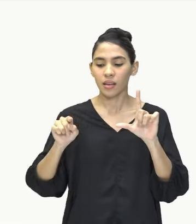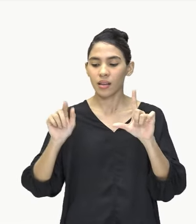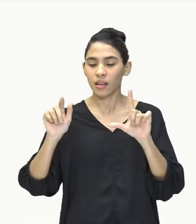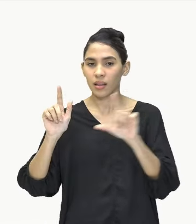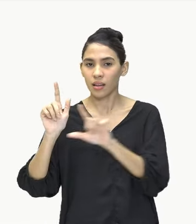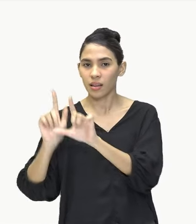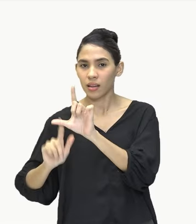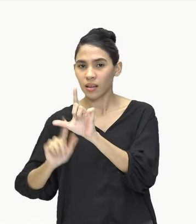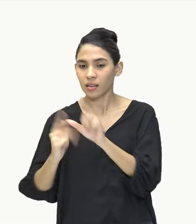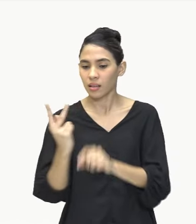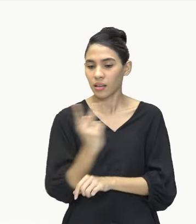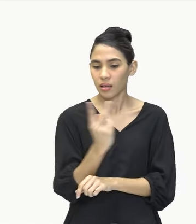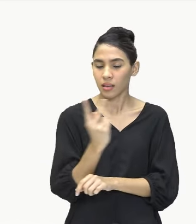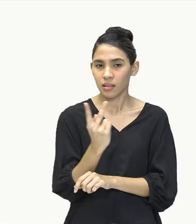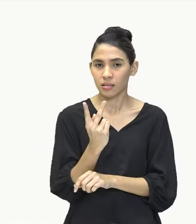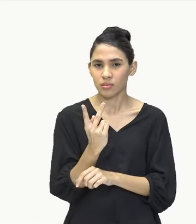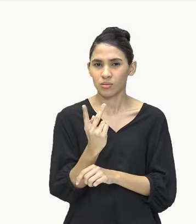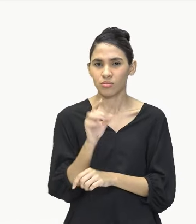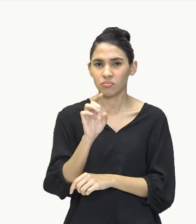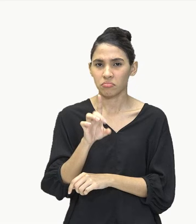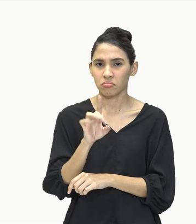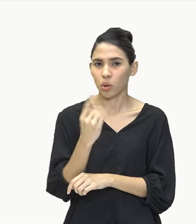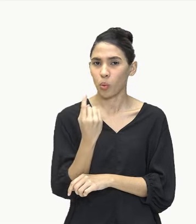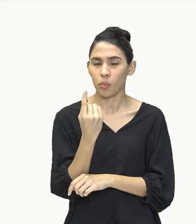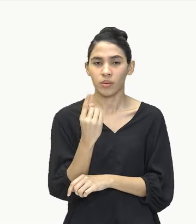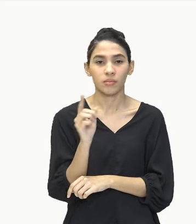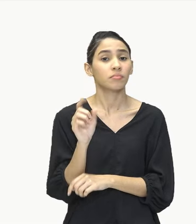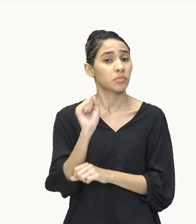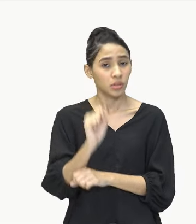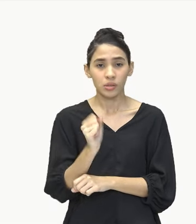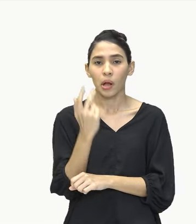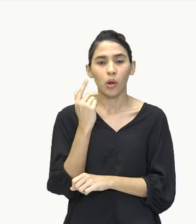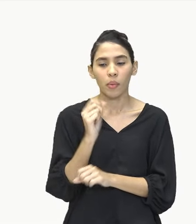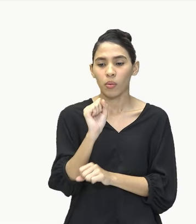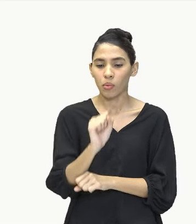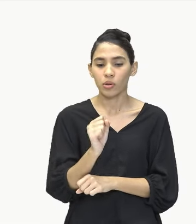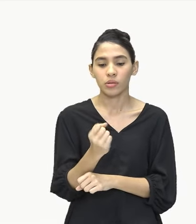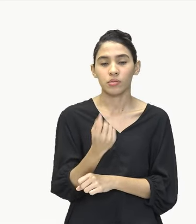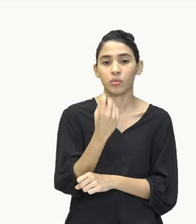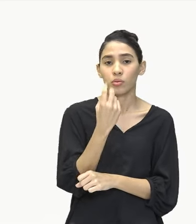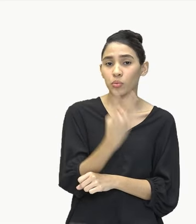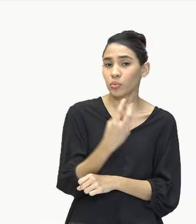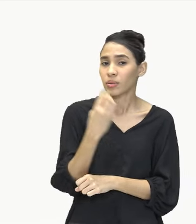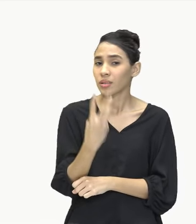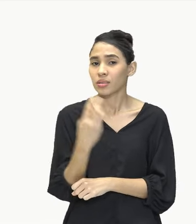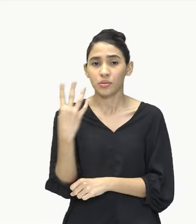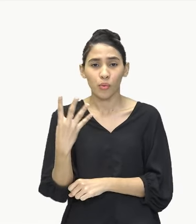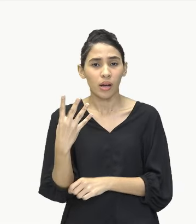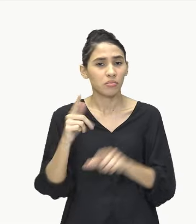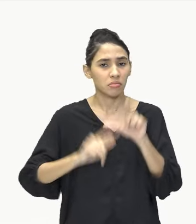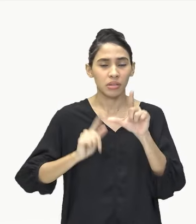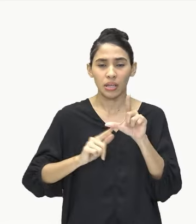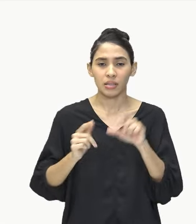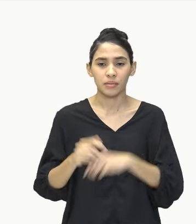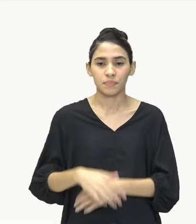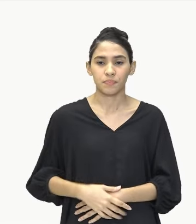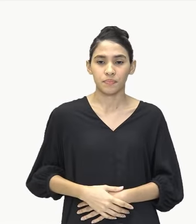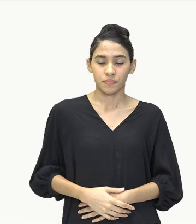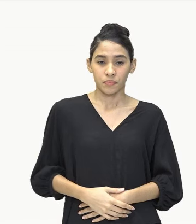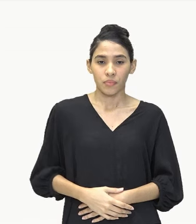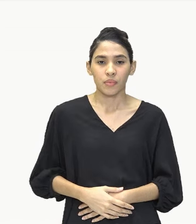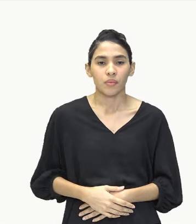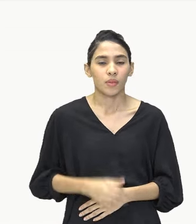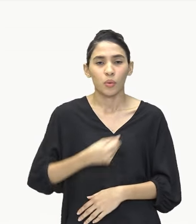vir só uma que não, como x? Podem sim. Podem vir duas, três, quatro, entendeu?